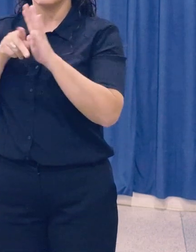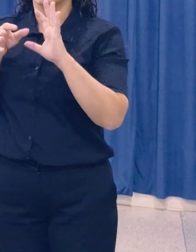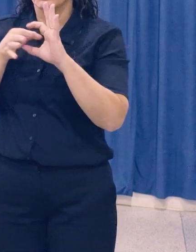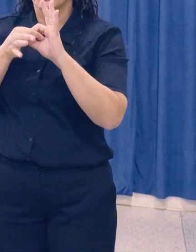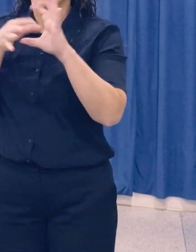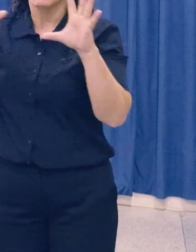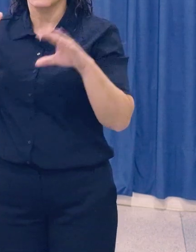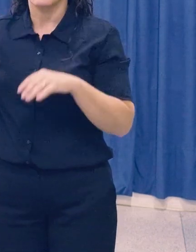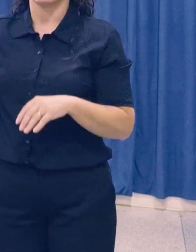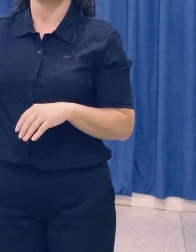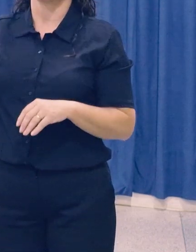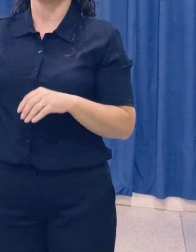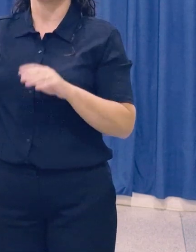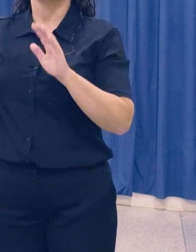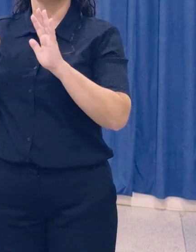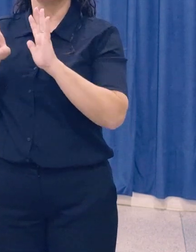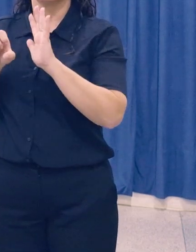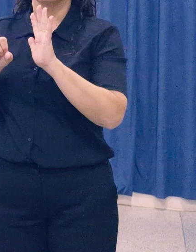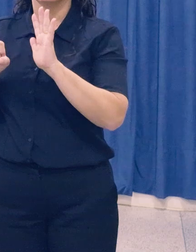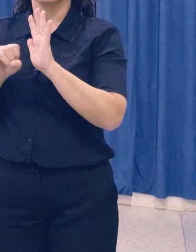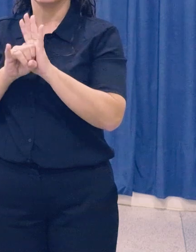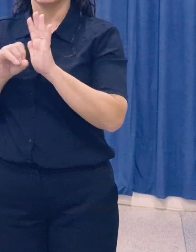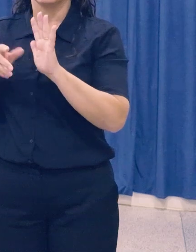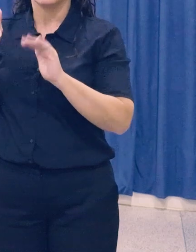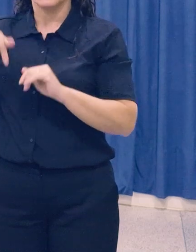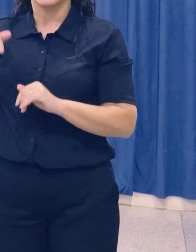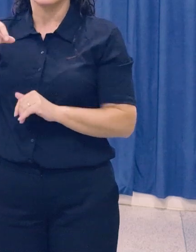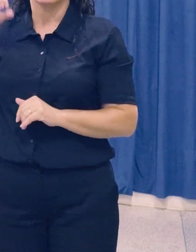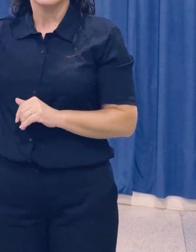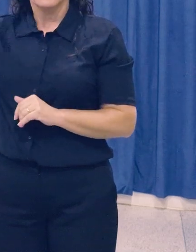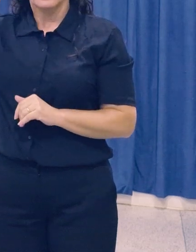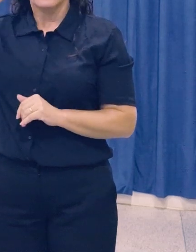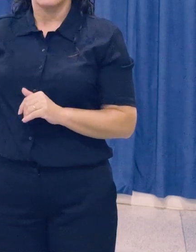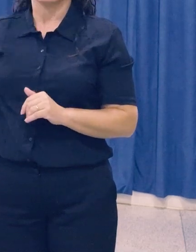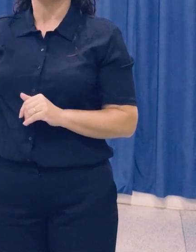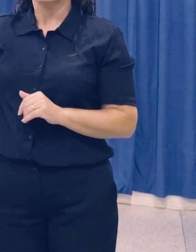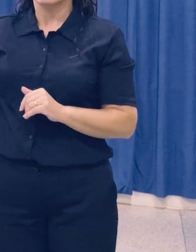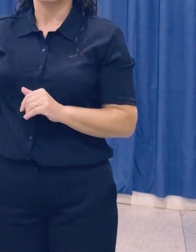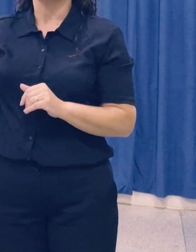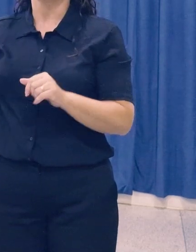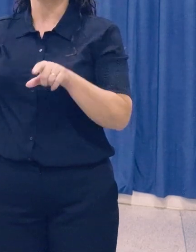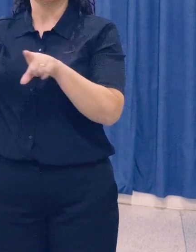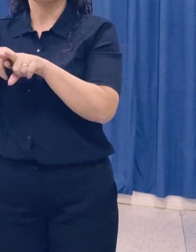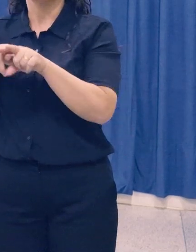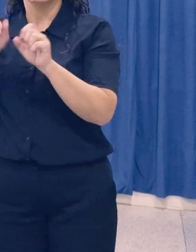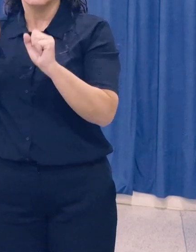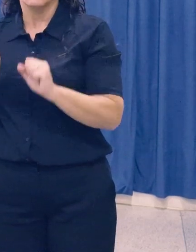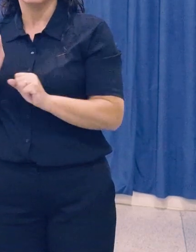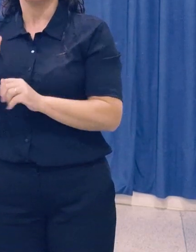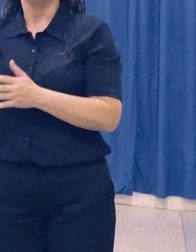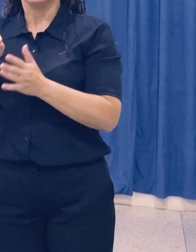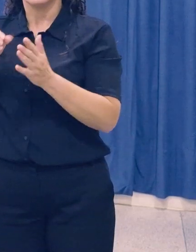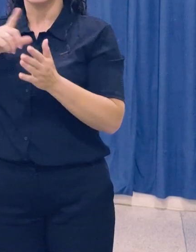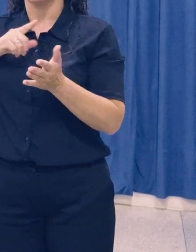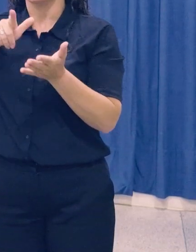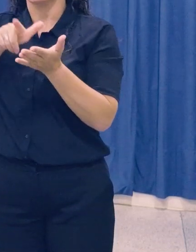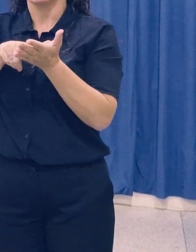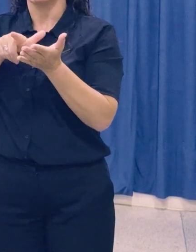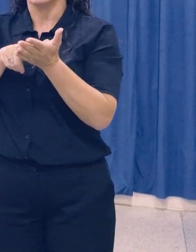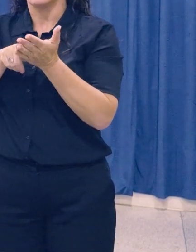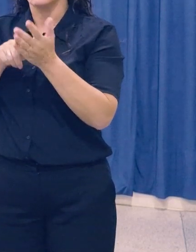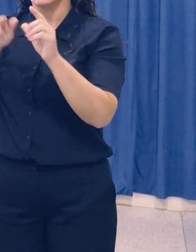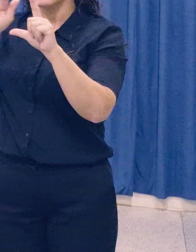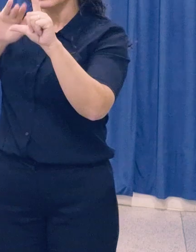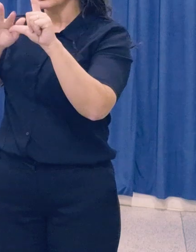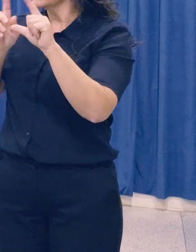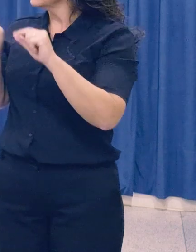todo mundo. Mas enfim, vocês podem acessar depois também. Eu deixei ali um cartãozinho com o QR